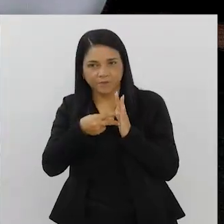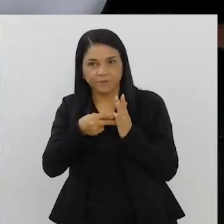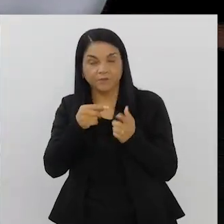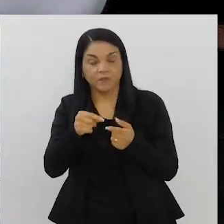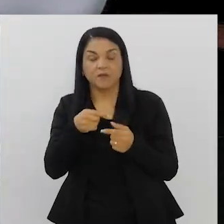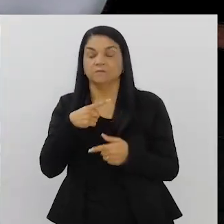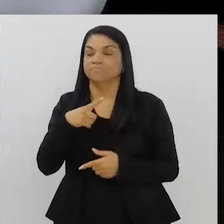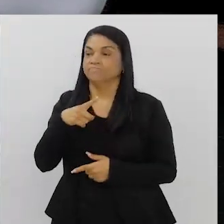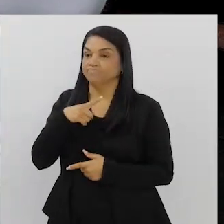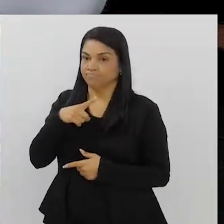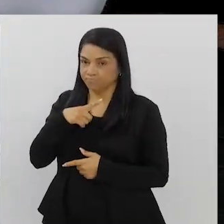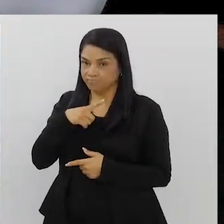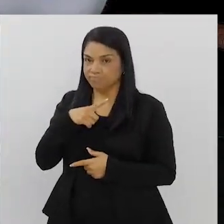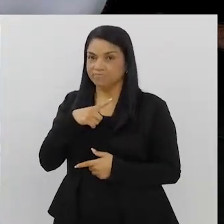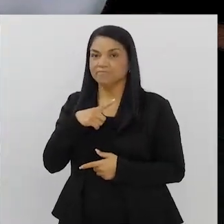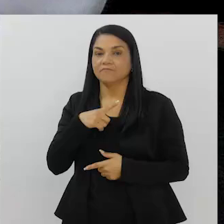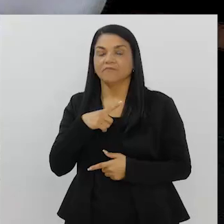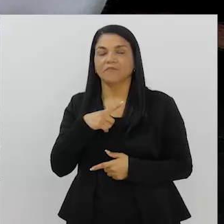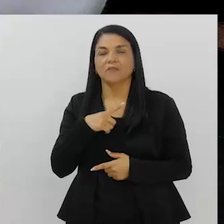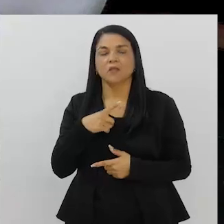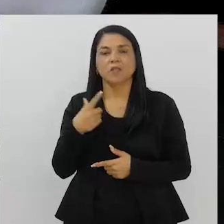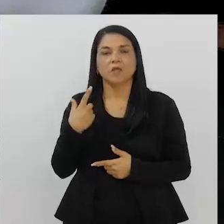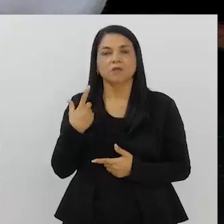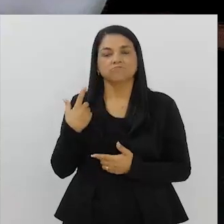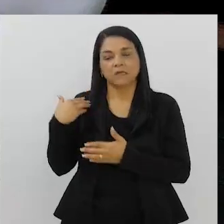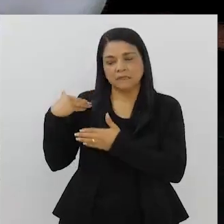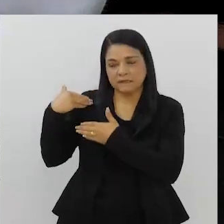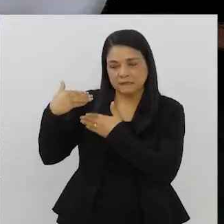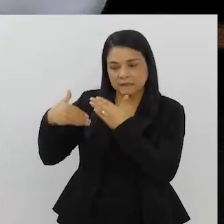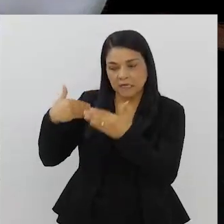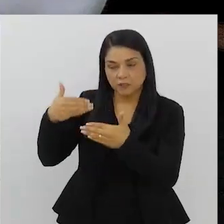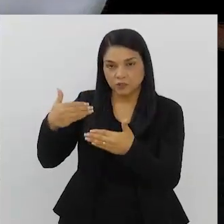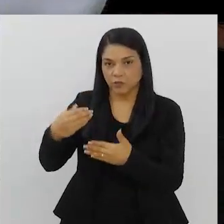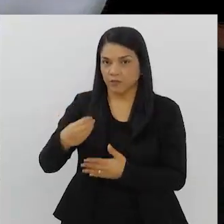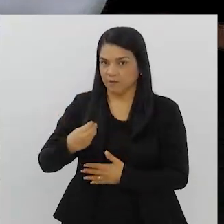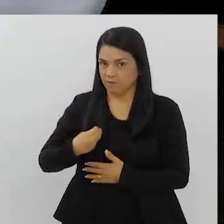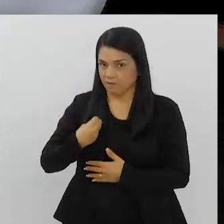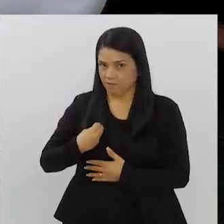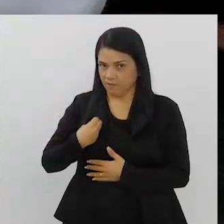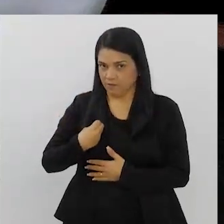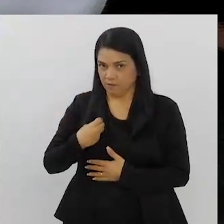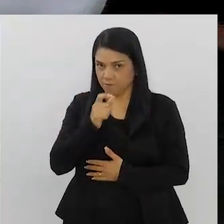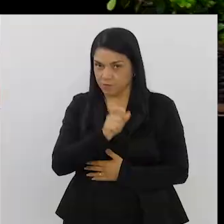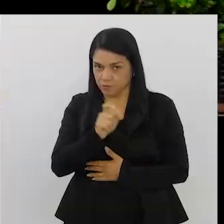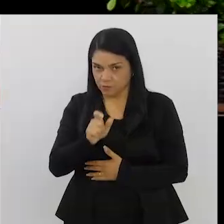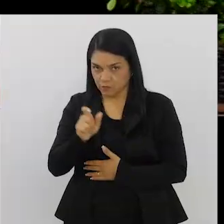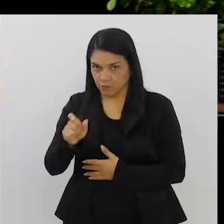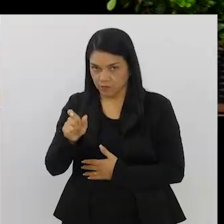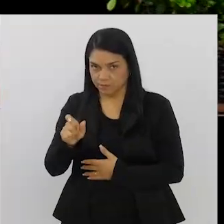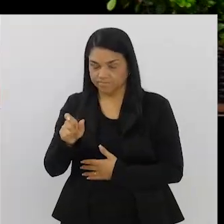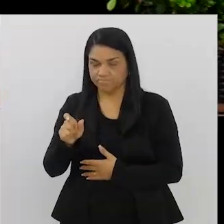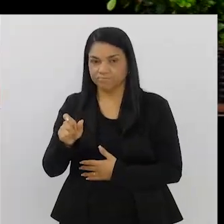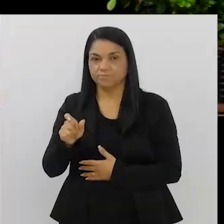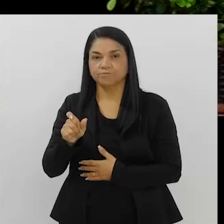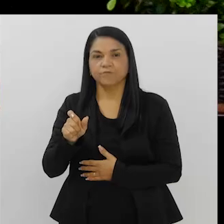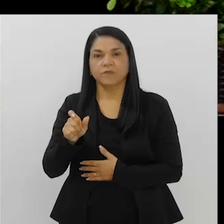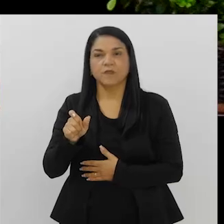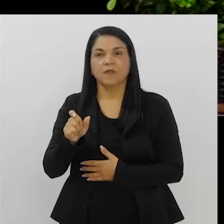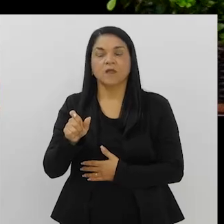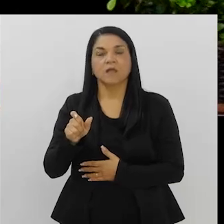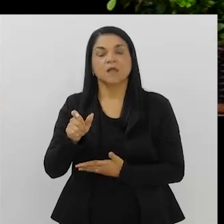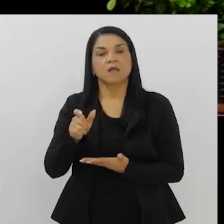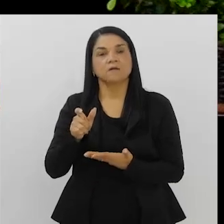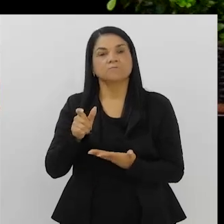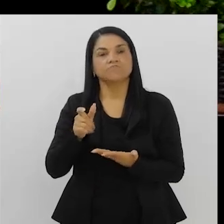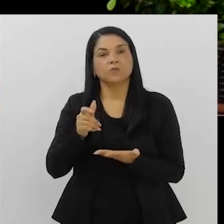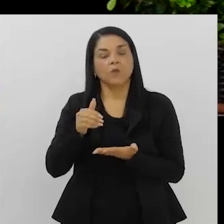quando você... A gente tem normalmente uma trajetória de vida, né? As pessoas, elas